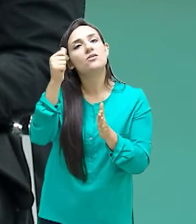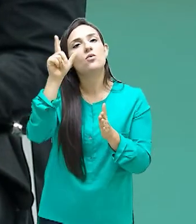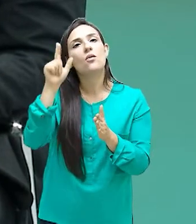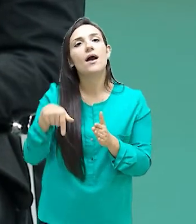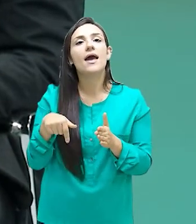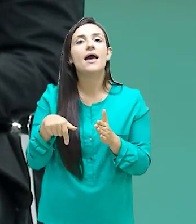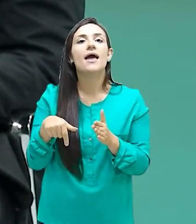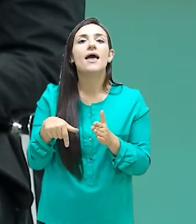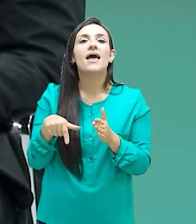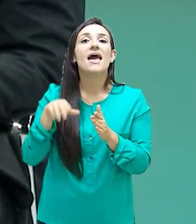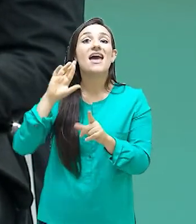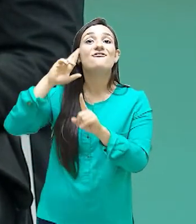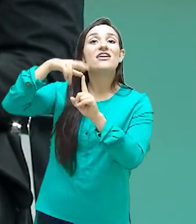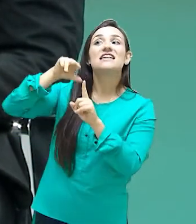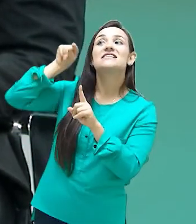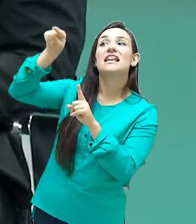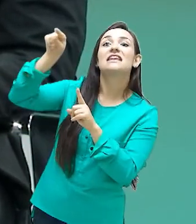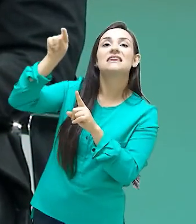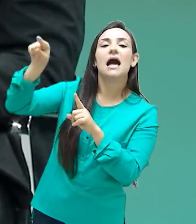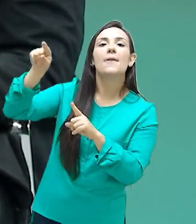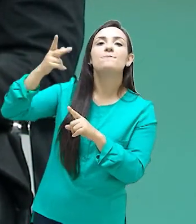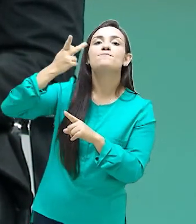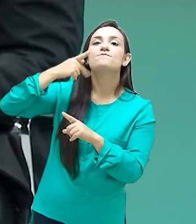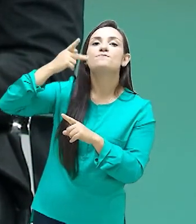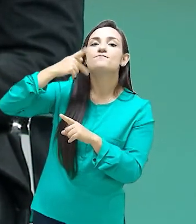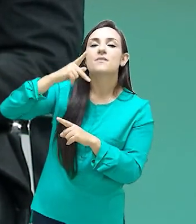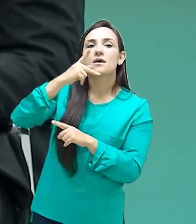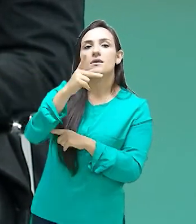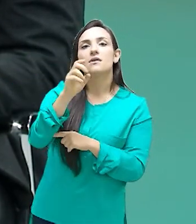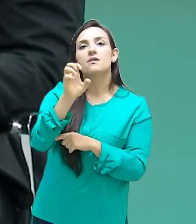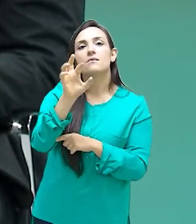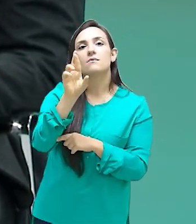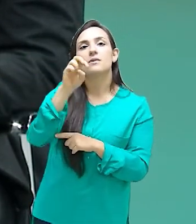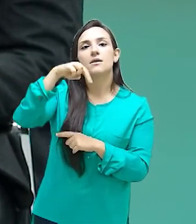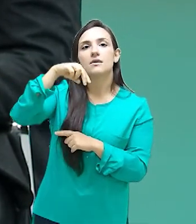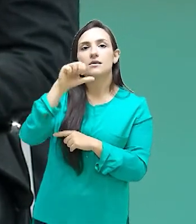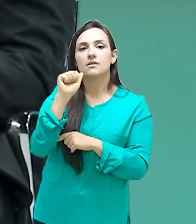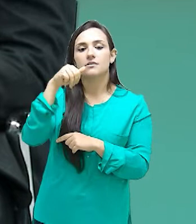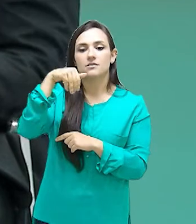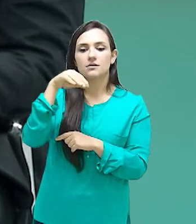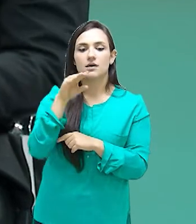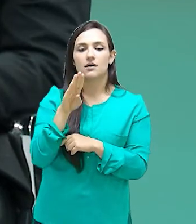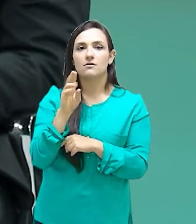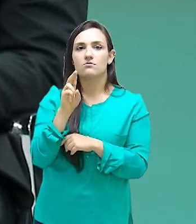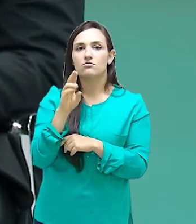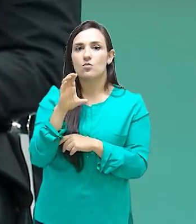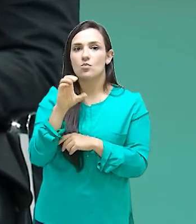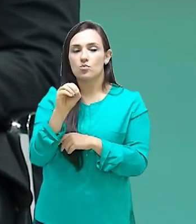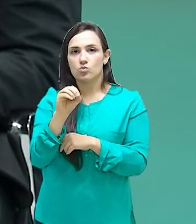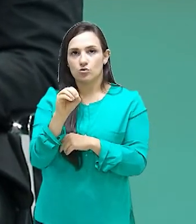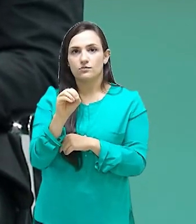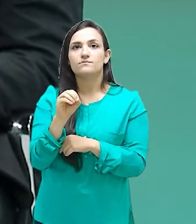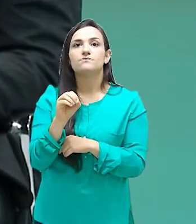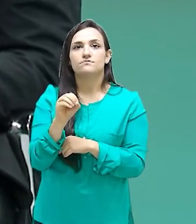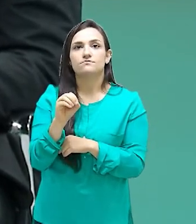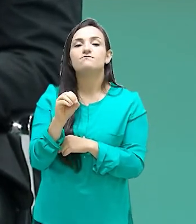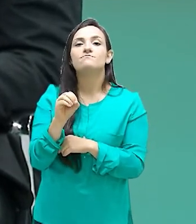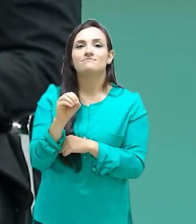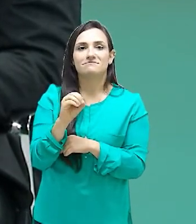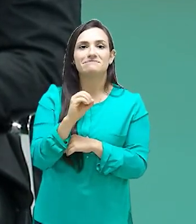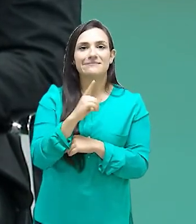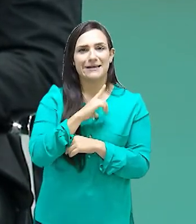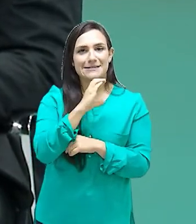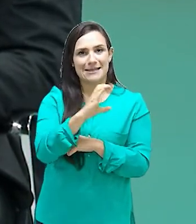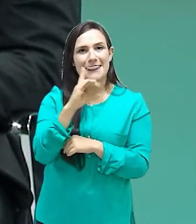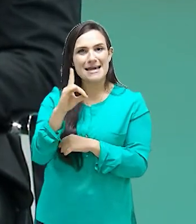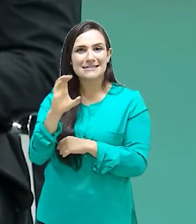de Pernambuco, que nesse caso é uma lei em sentido formal, que vem da LC,